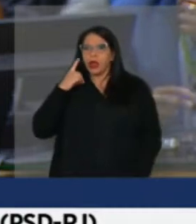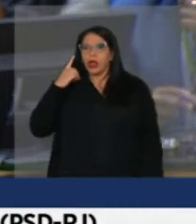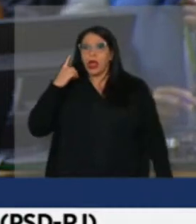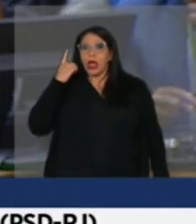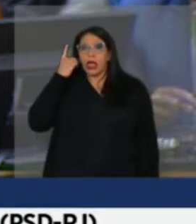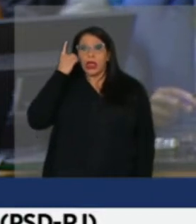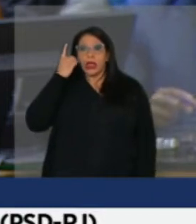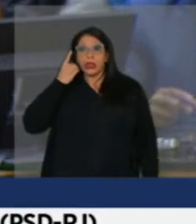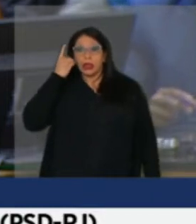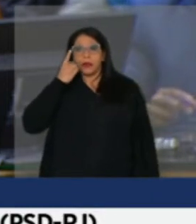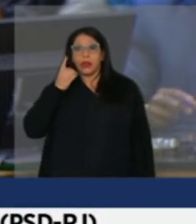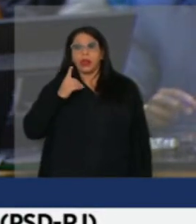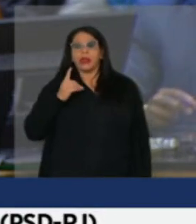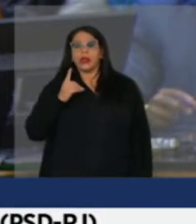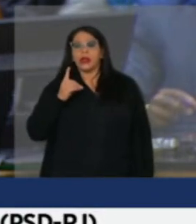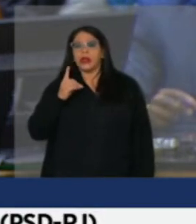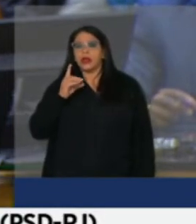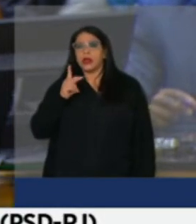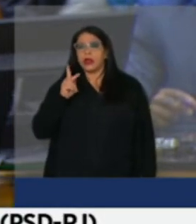de Tone.